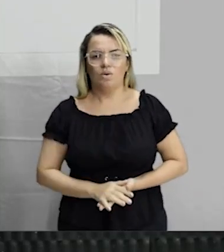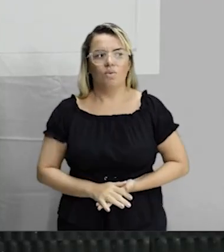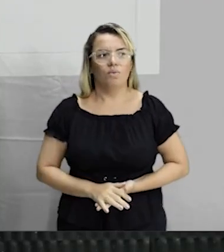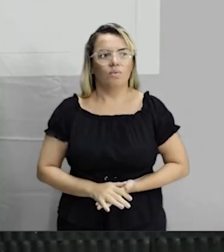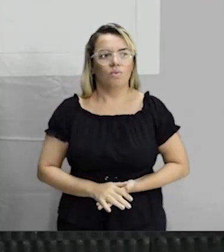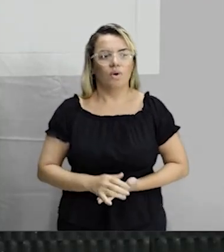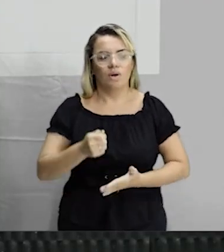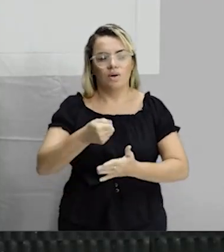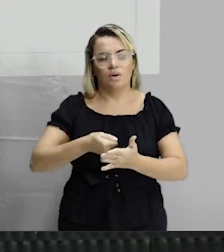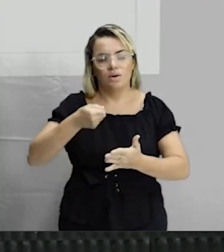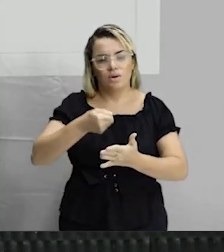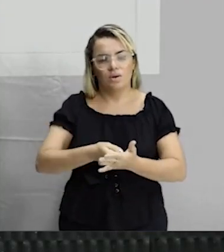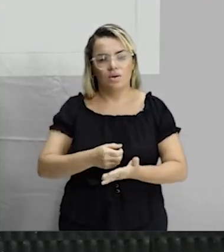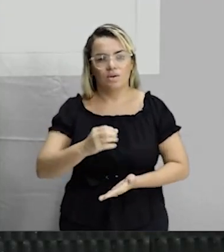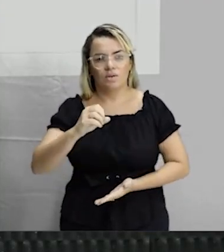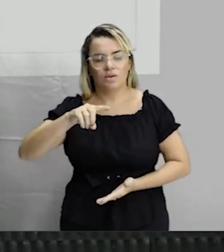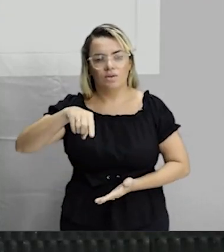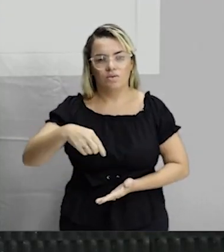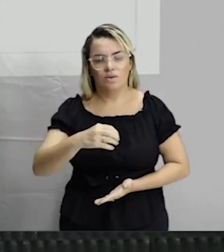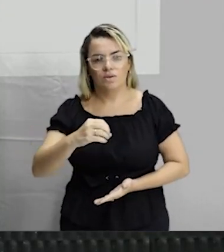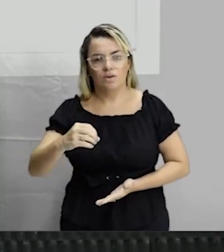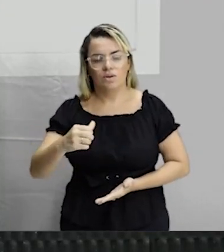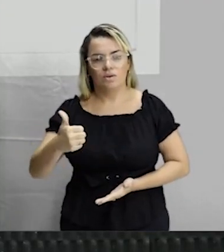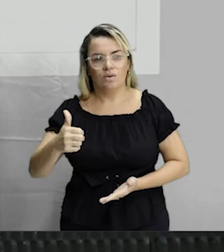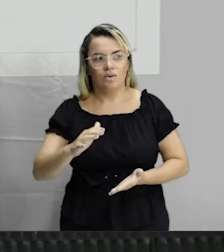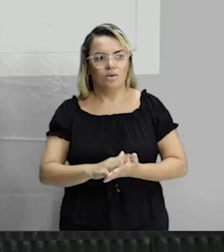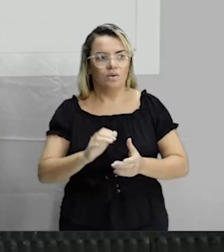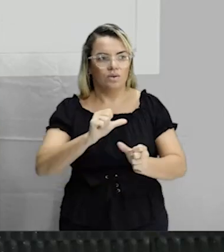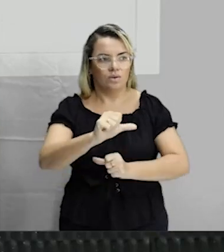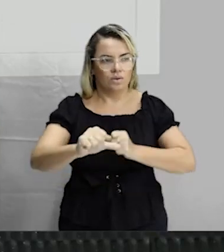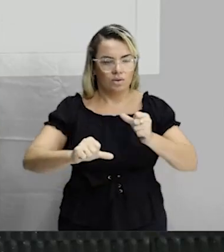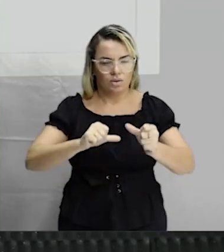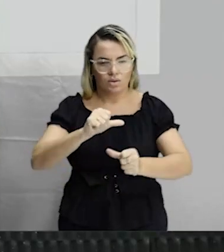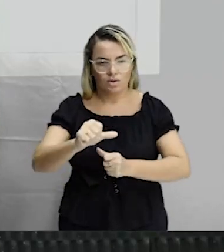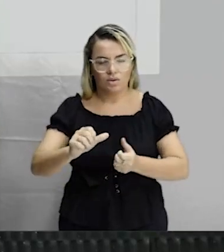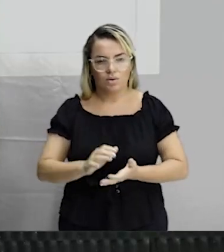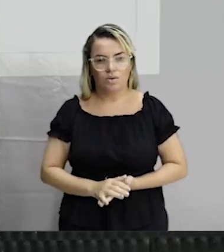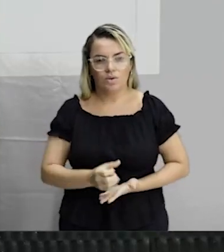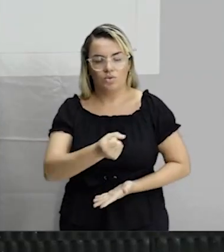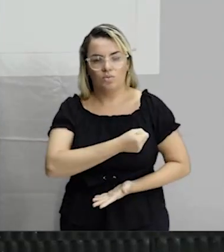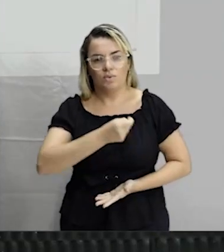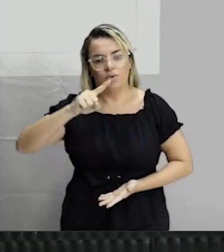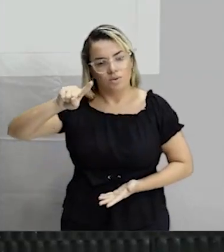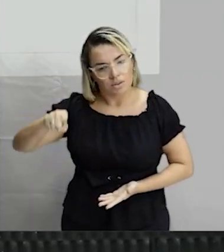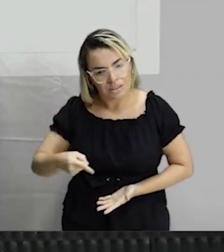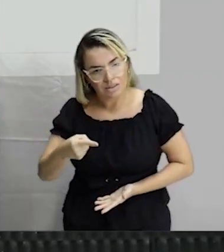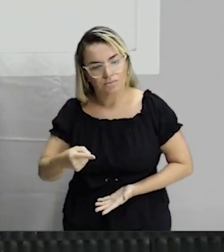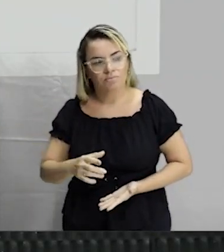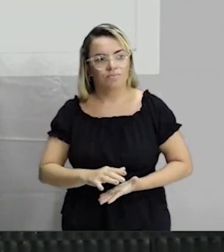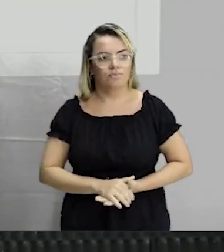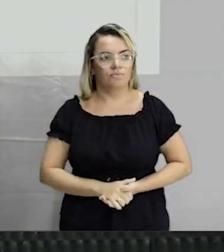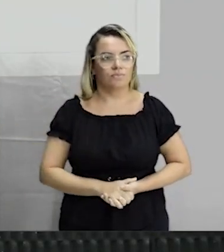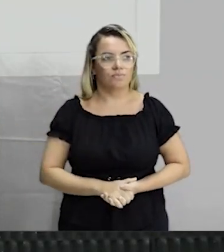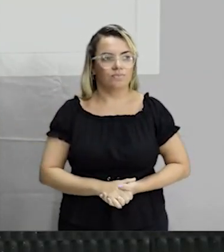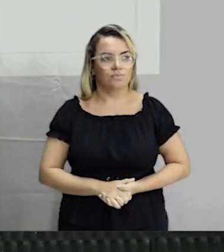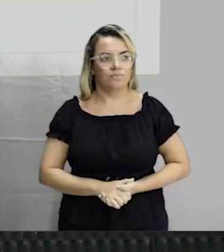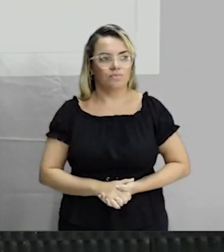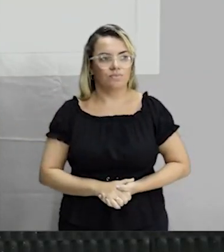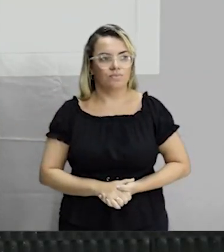0,01. Você transforma aqui essa taxa aqui, ó, em número decimal, tá?